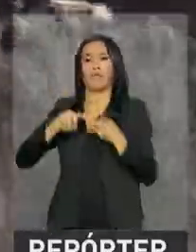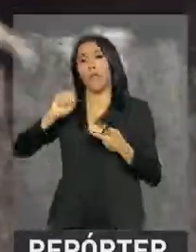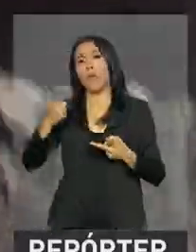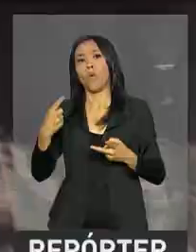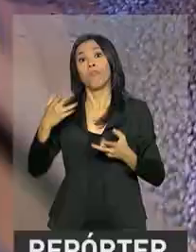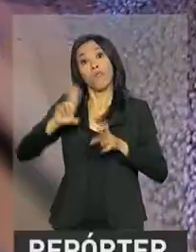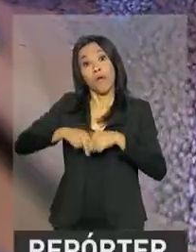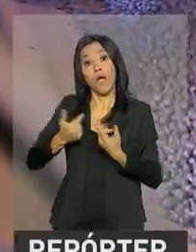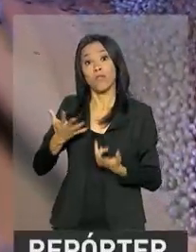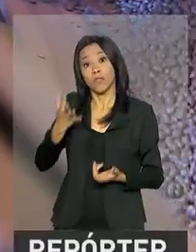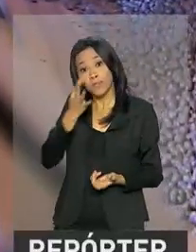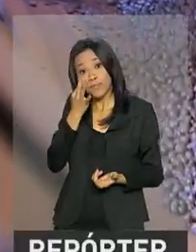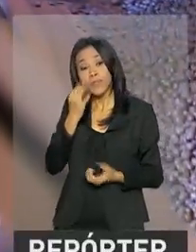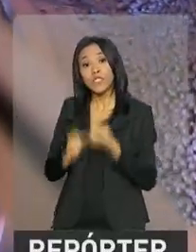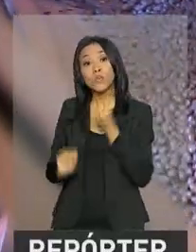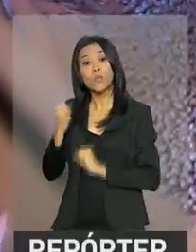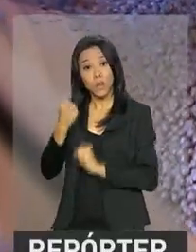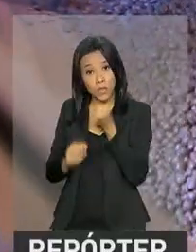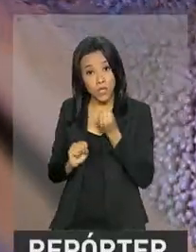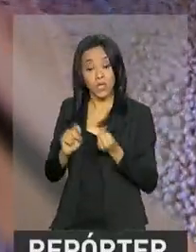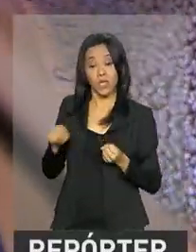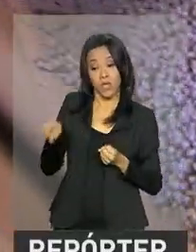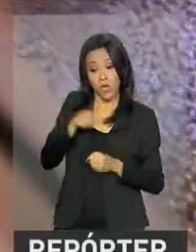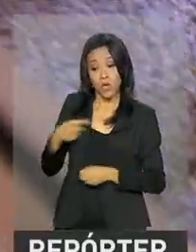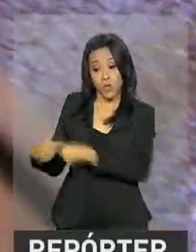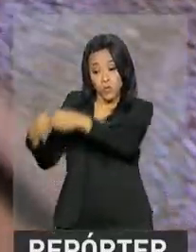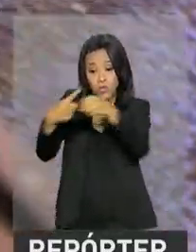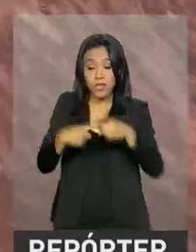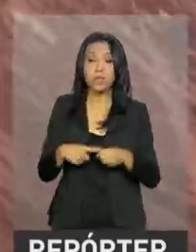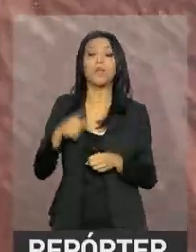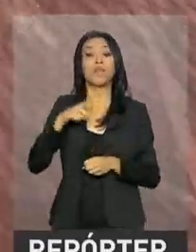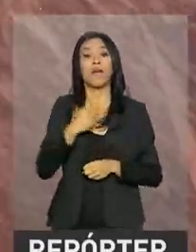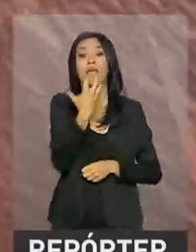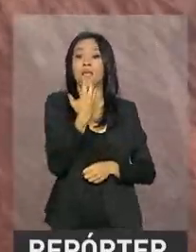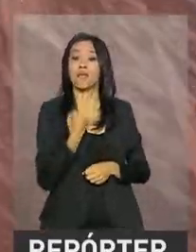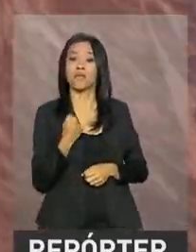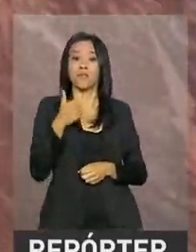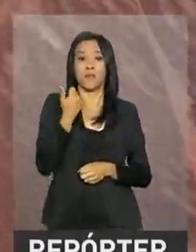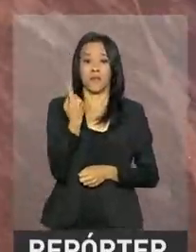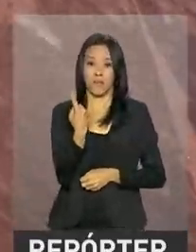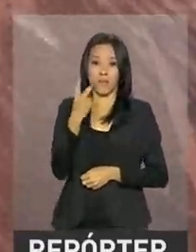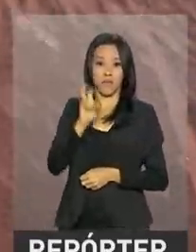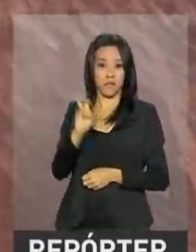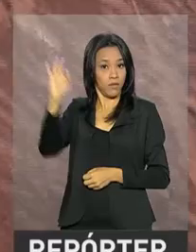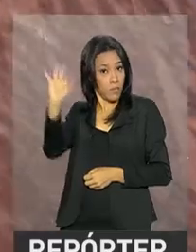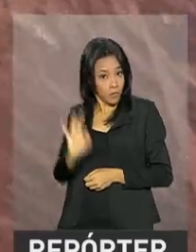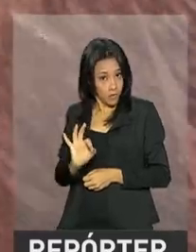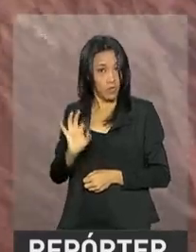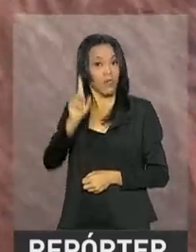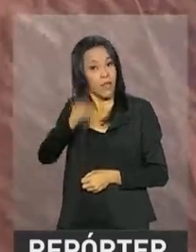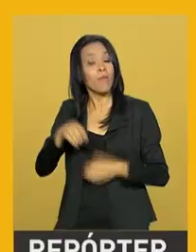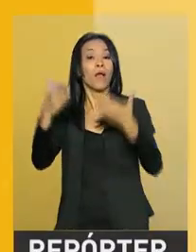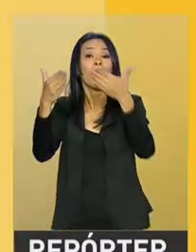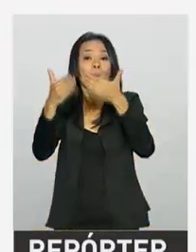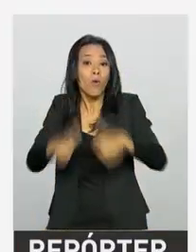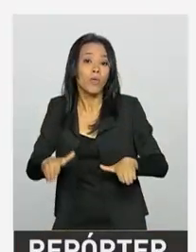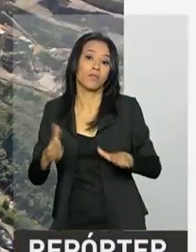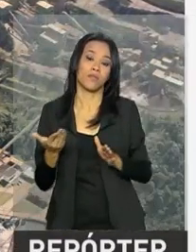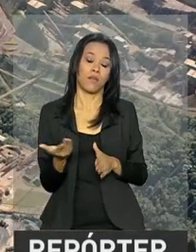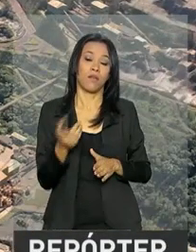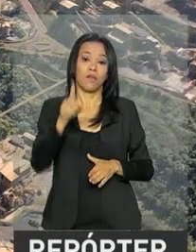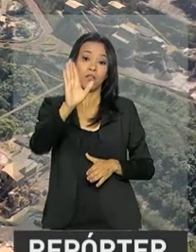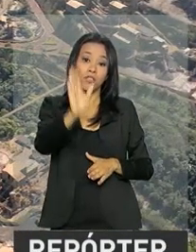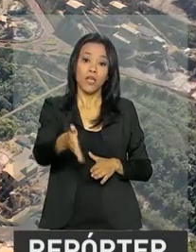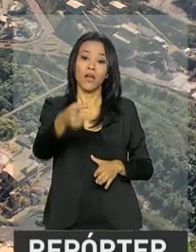indústria neste caso o município vai receber 15% do valor pago a título de compensação o percentual